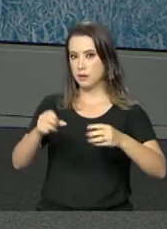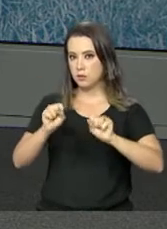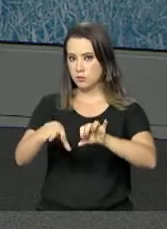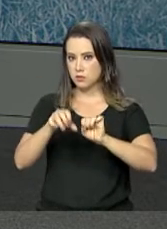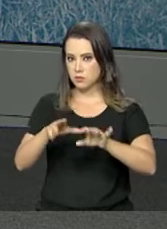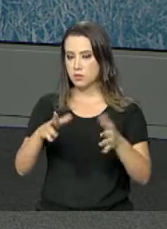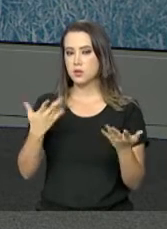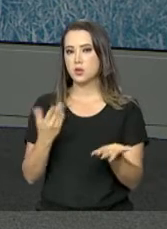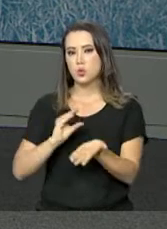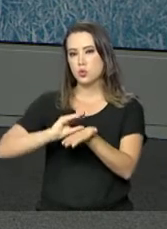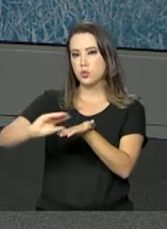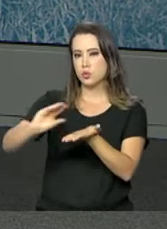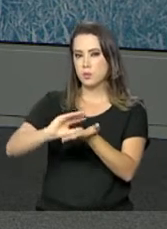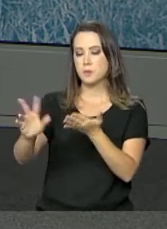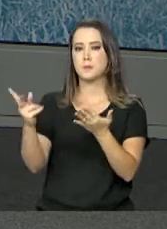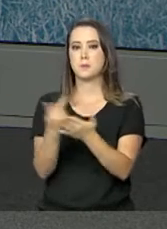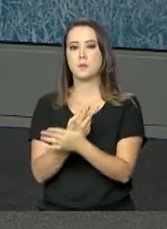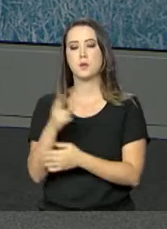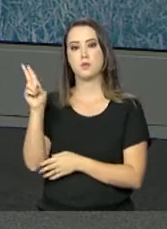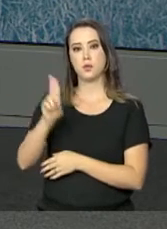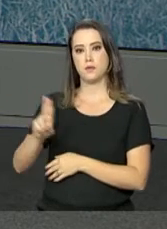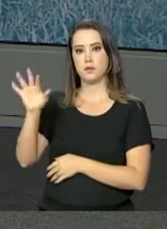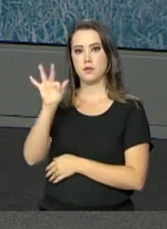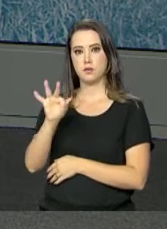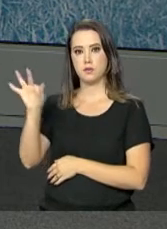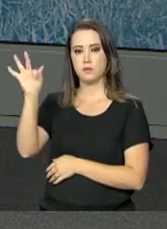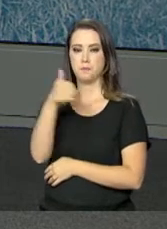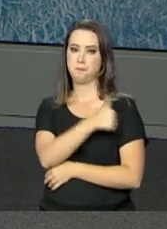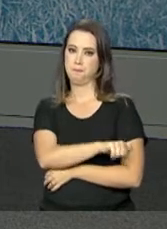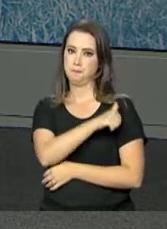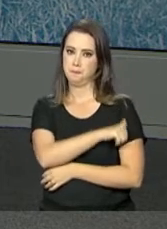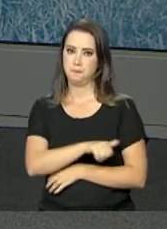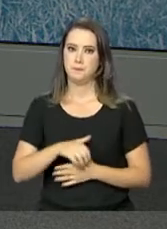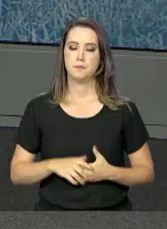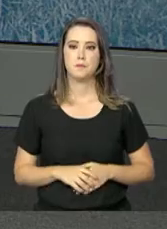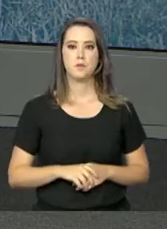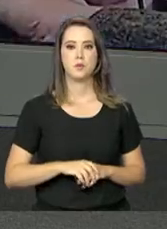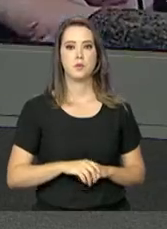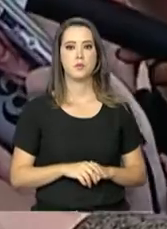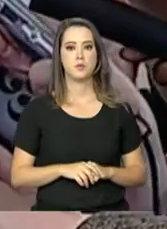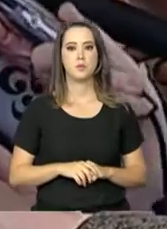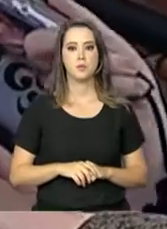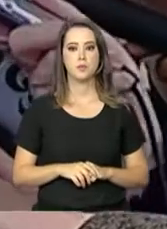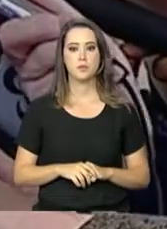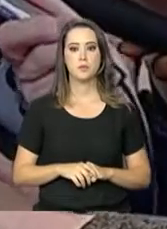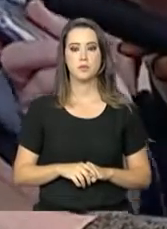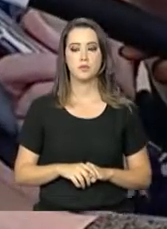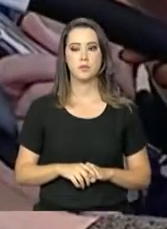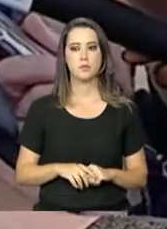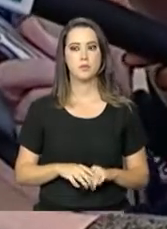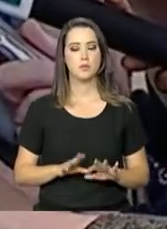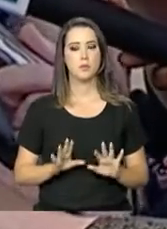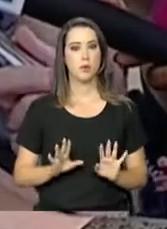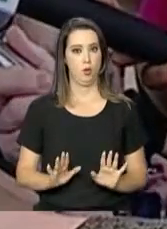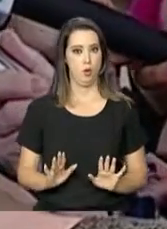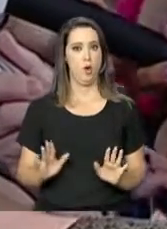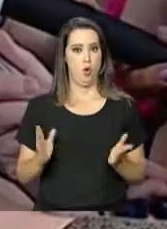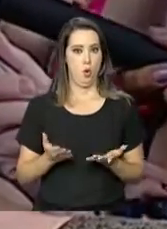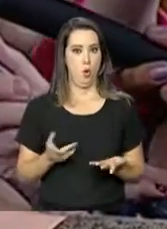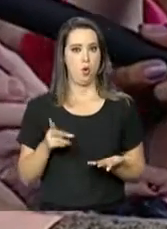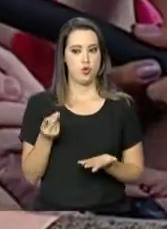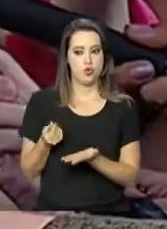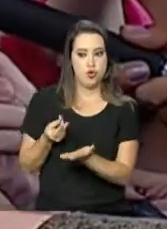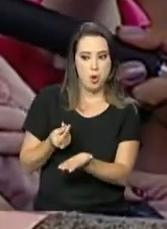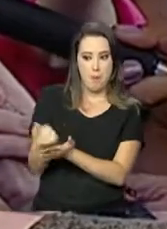educação eo repasse será feito para a universidade federal do rio de janeiro hoje o recurso estará na